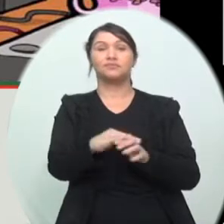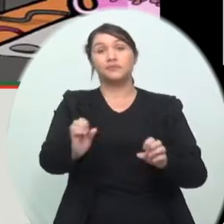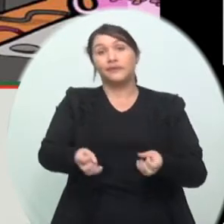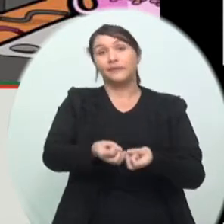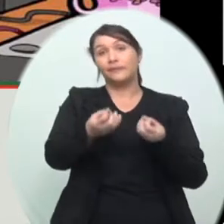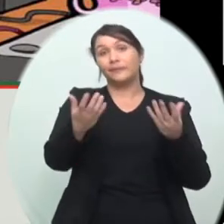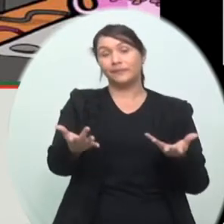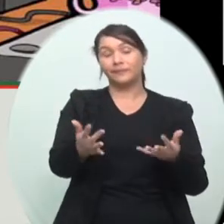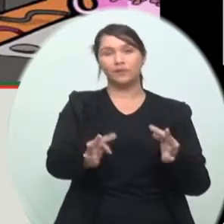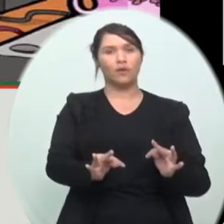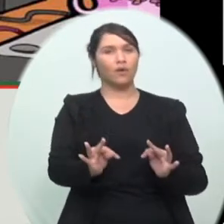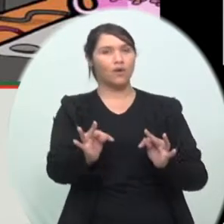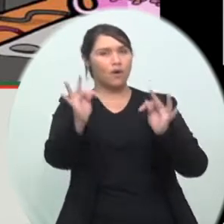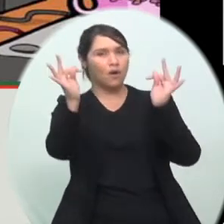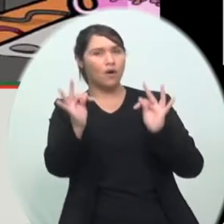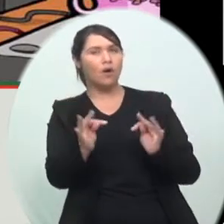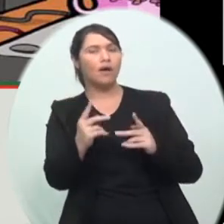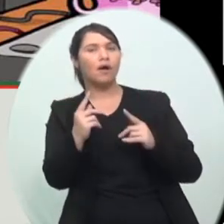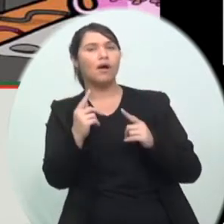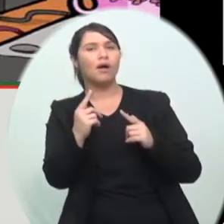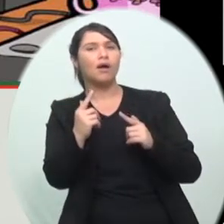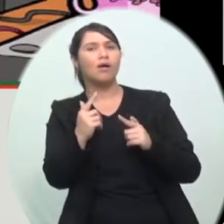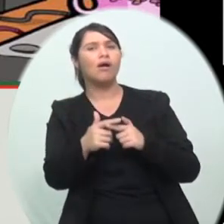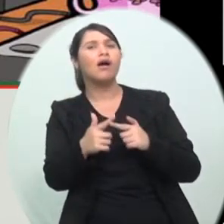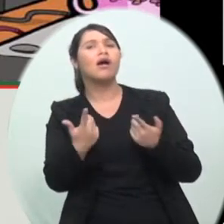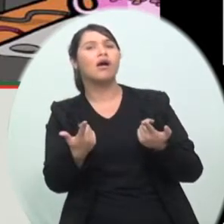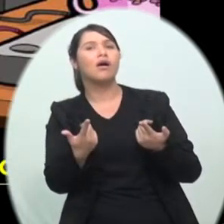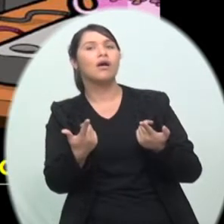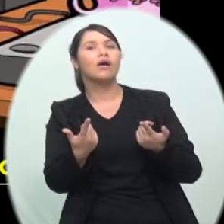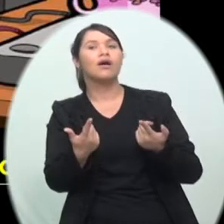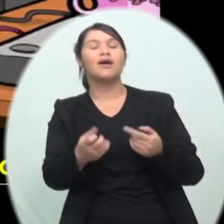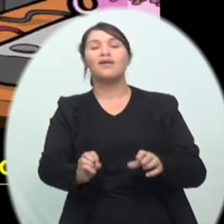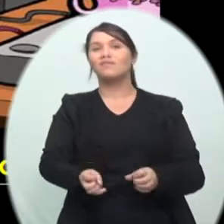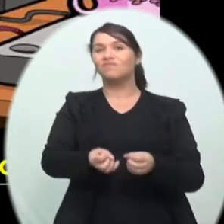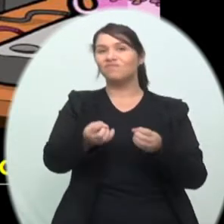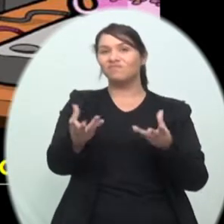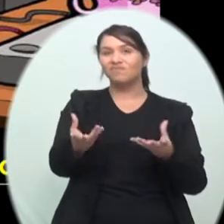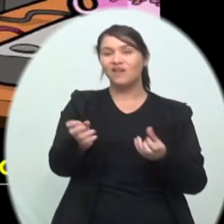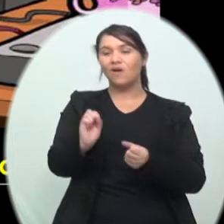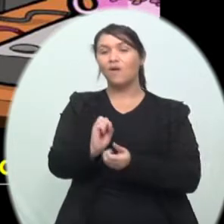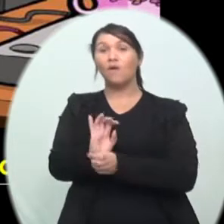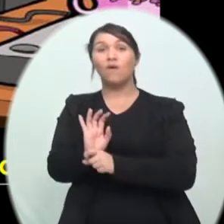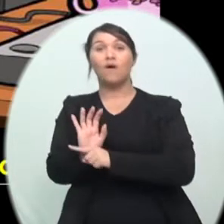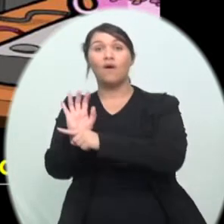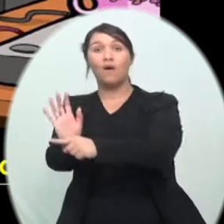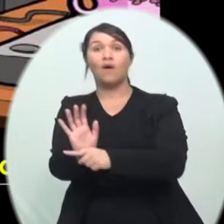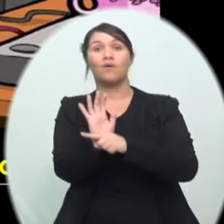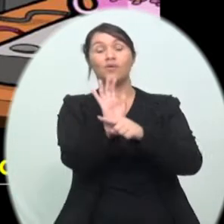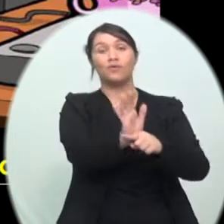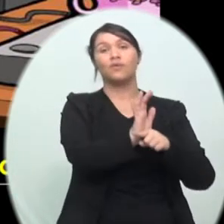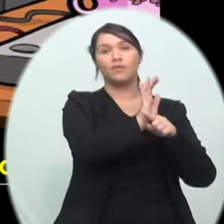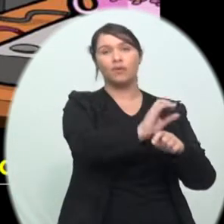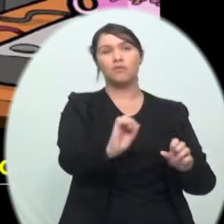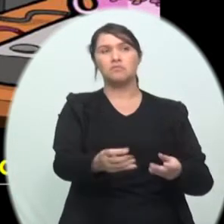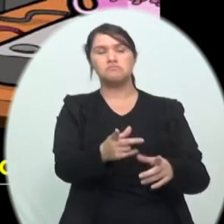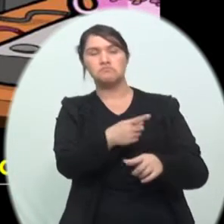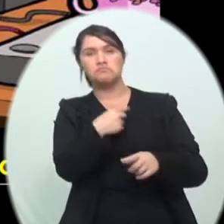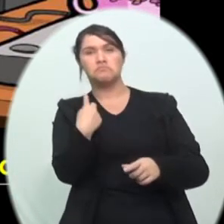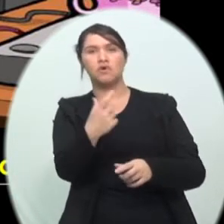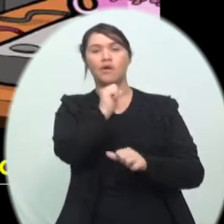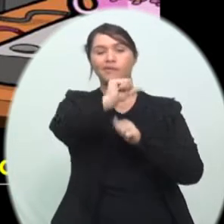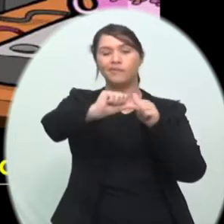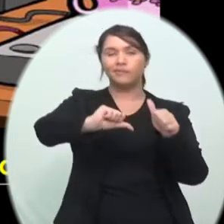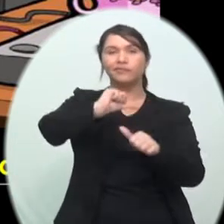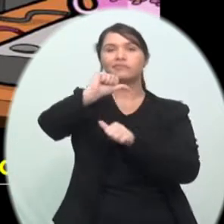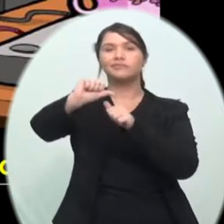para estar para todos, ou seja, quando a gente consegue transformar um jeito analógico para o tradicional é quando a gente envolve cada